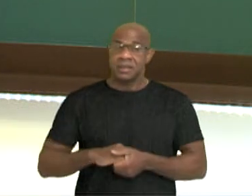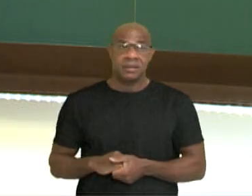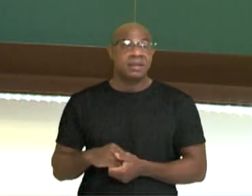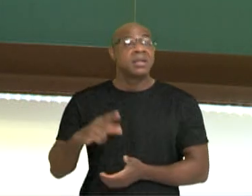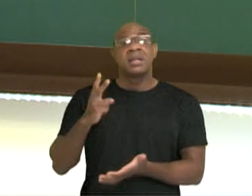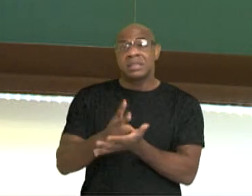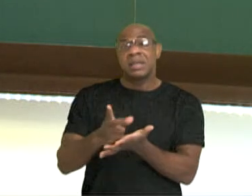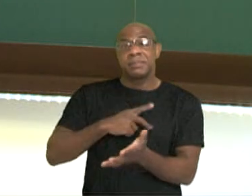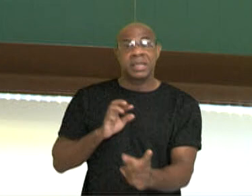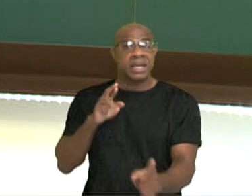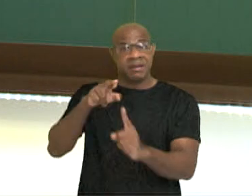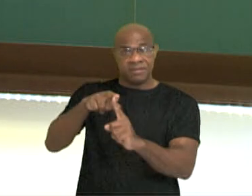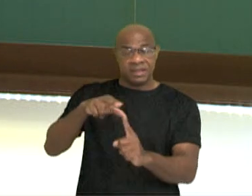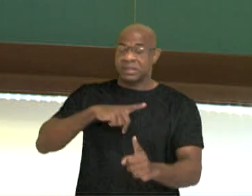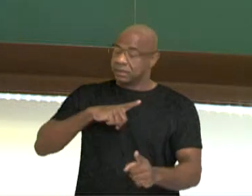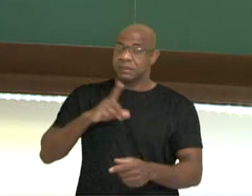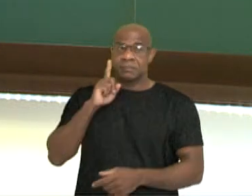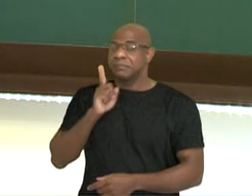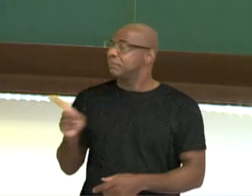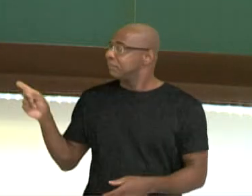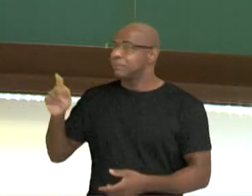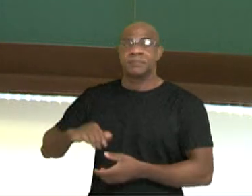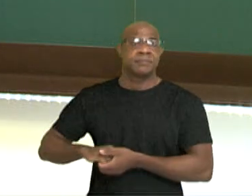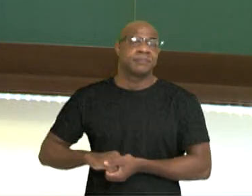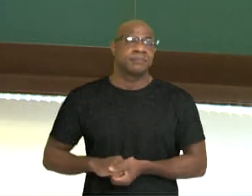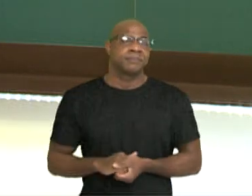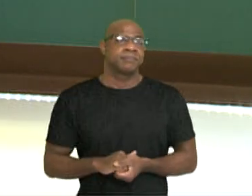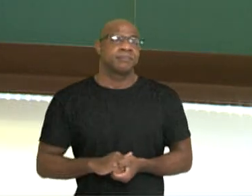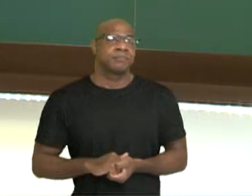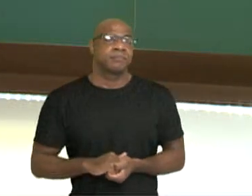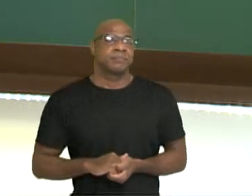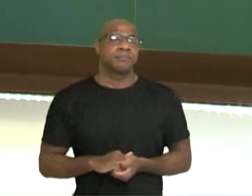tem aqui a referência, ok?